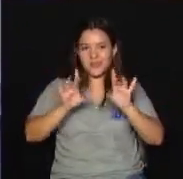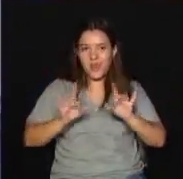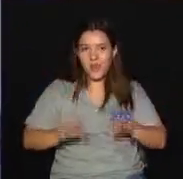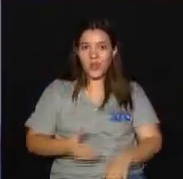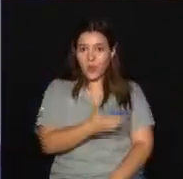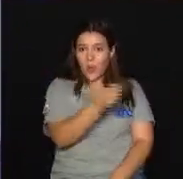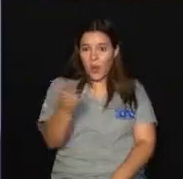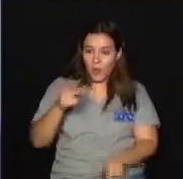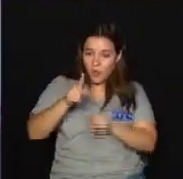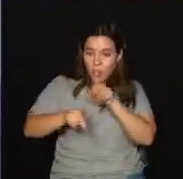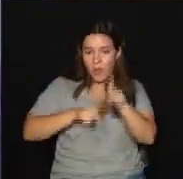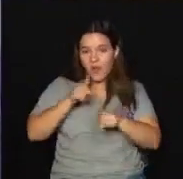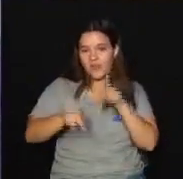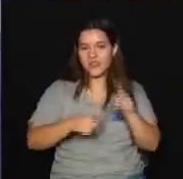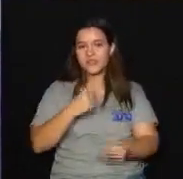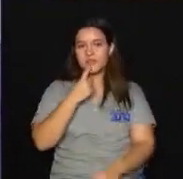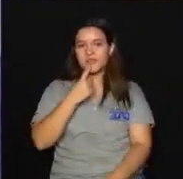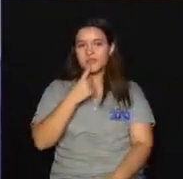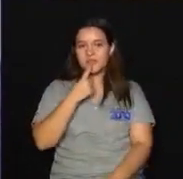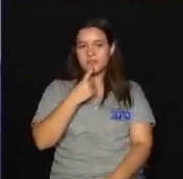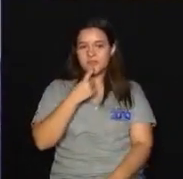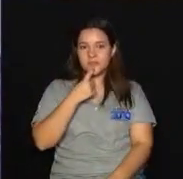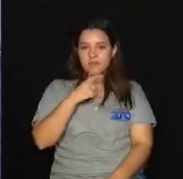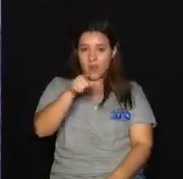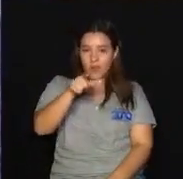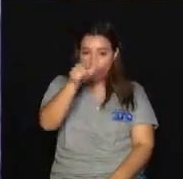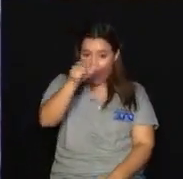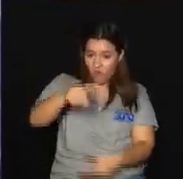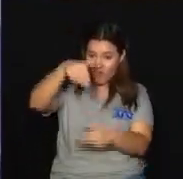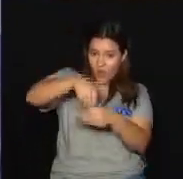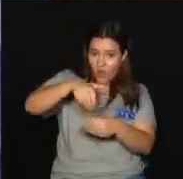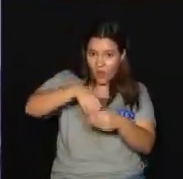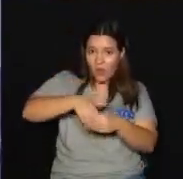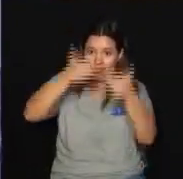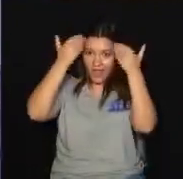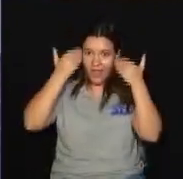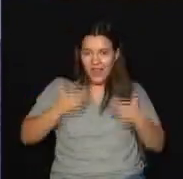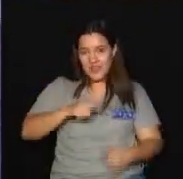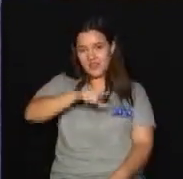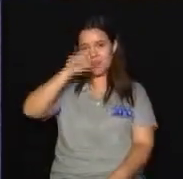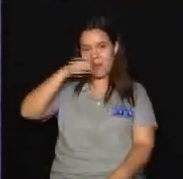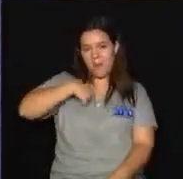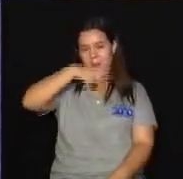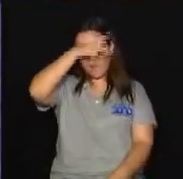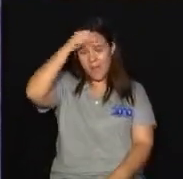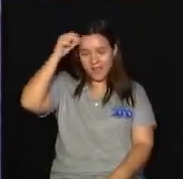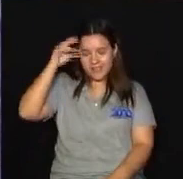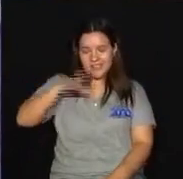a toda a população de Campinas, àqueles que me escolheram como prefeito dessa cidade.